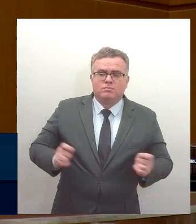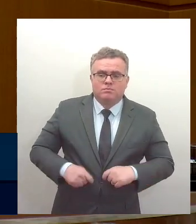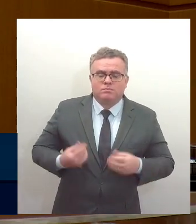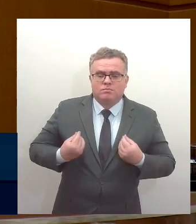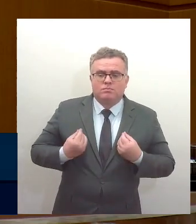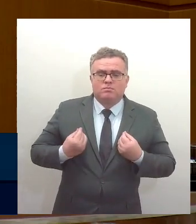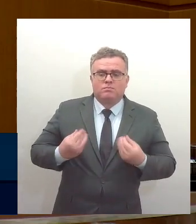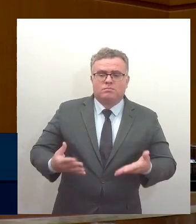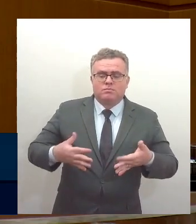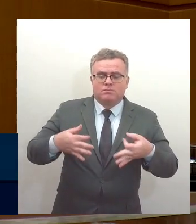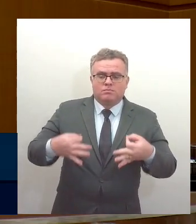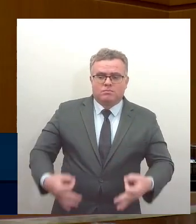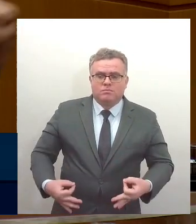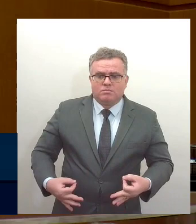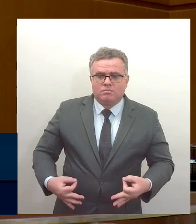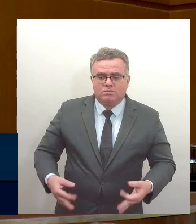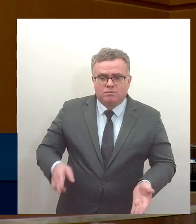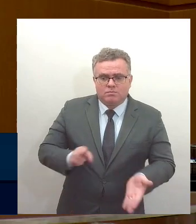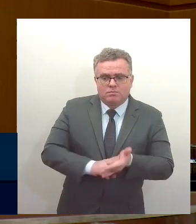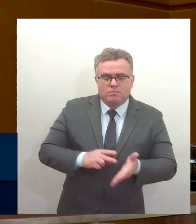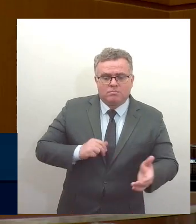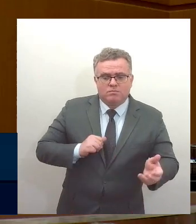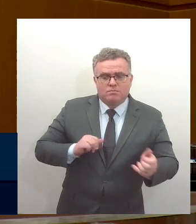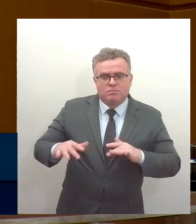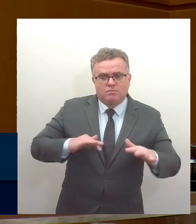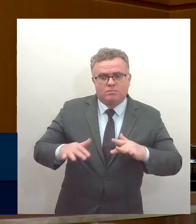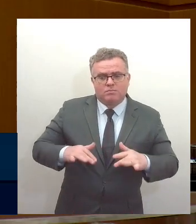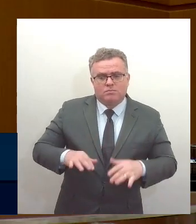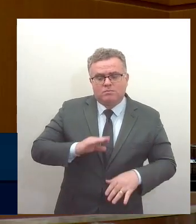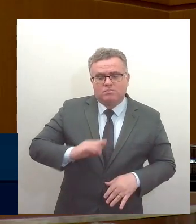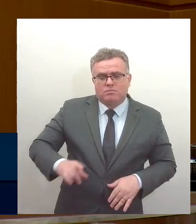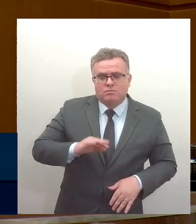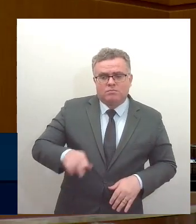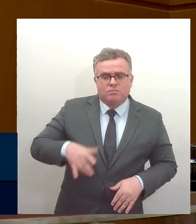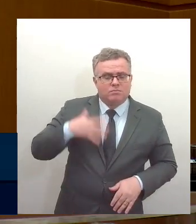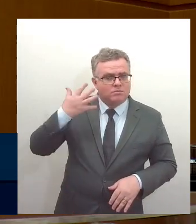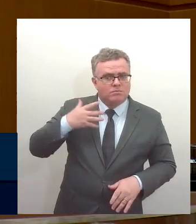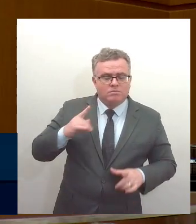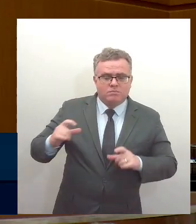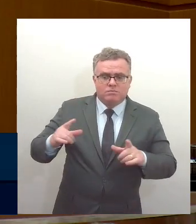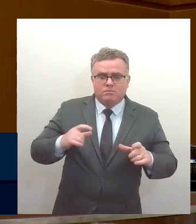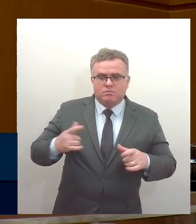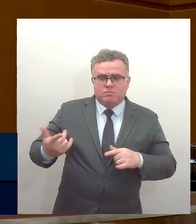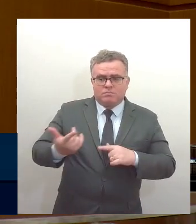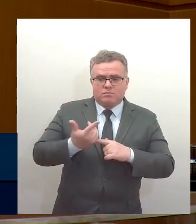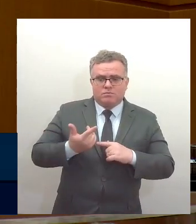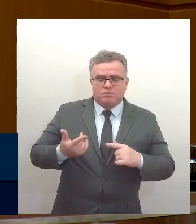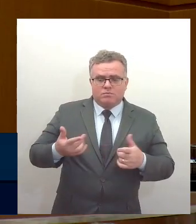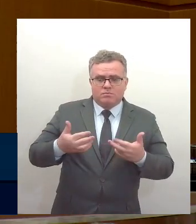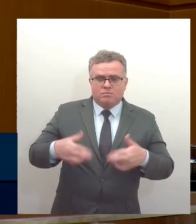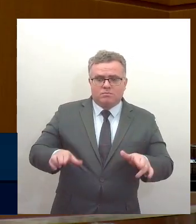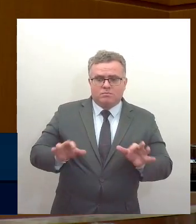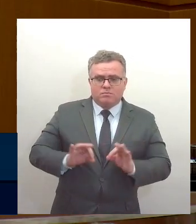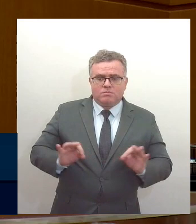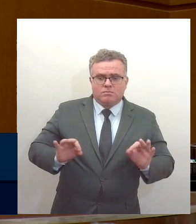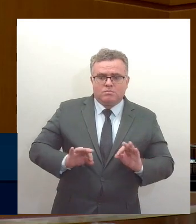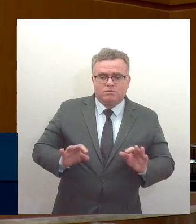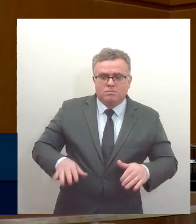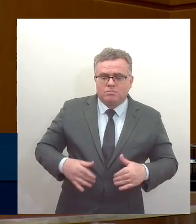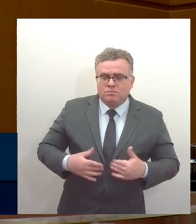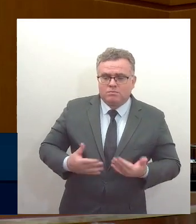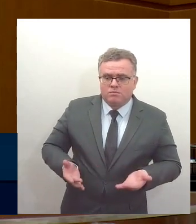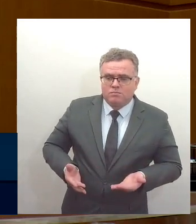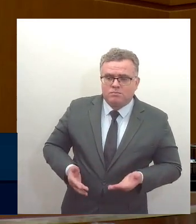E não uma atitude de foto, de vídeo, que isso não vai resolver, não vai adiantar nada. Se toda a classe política, deputados